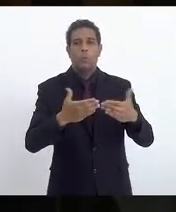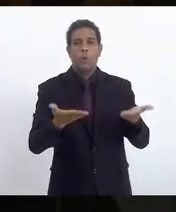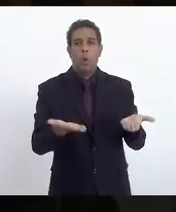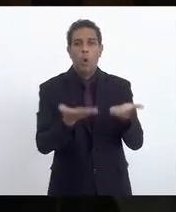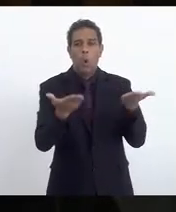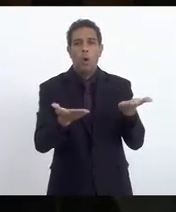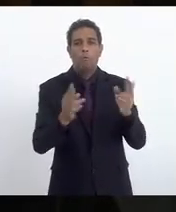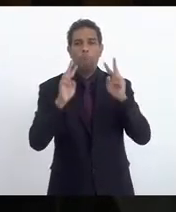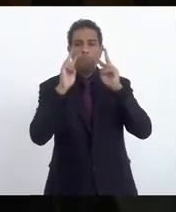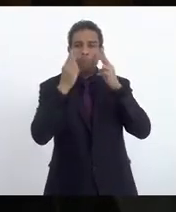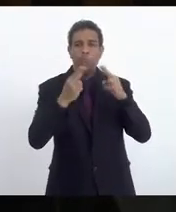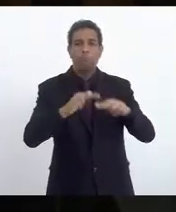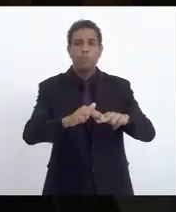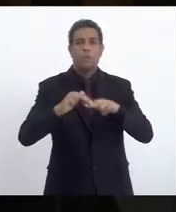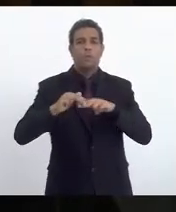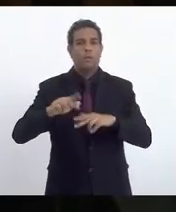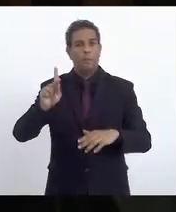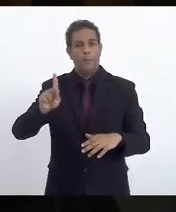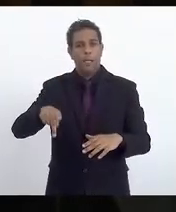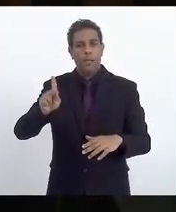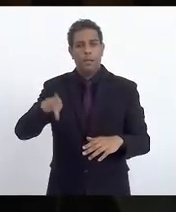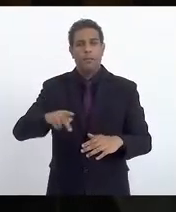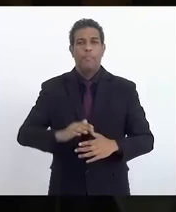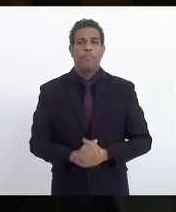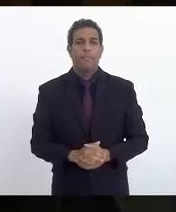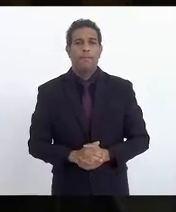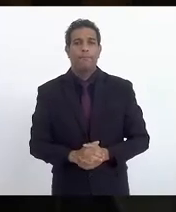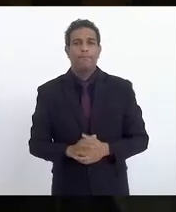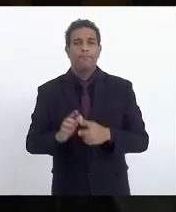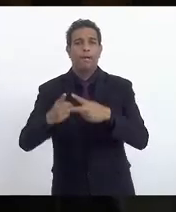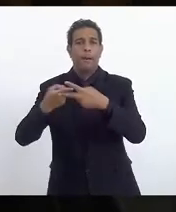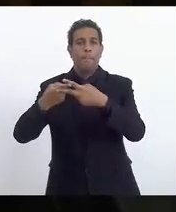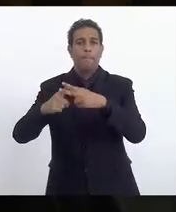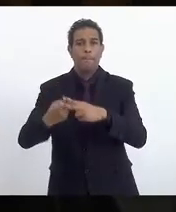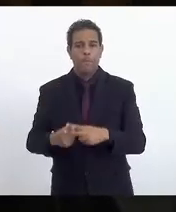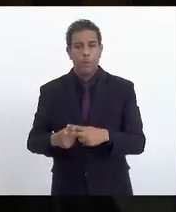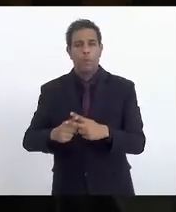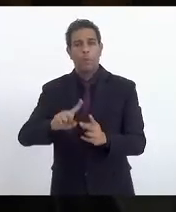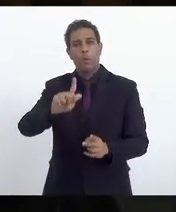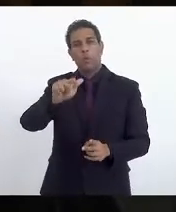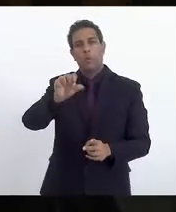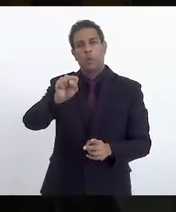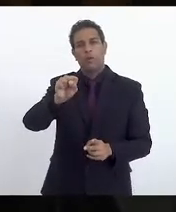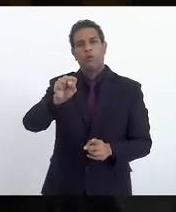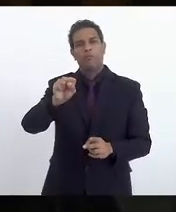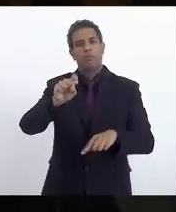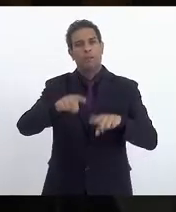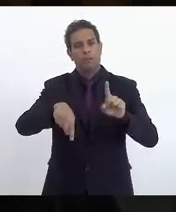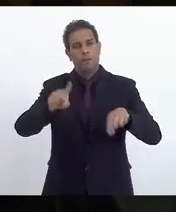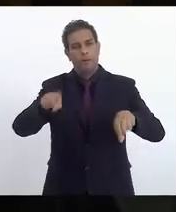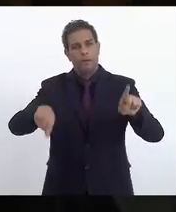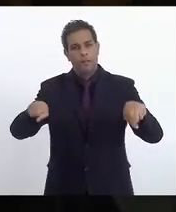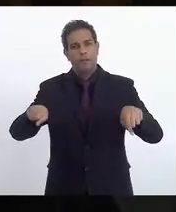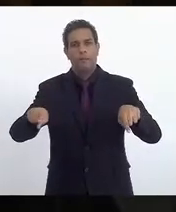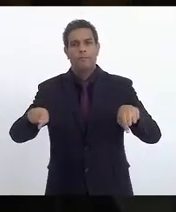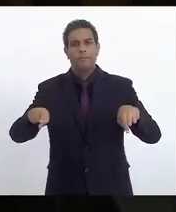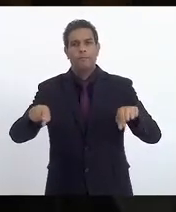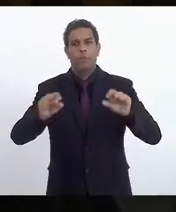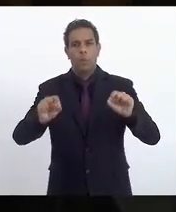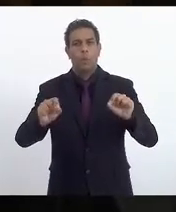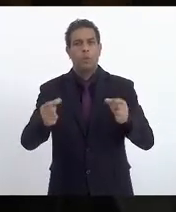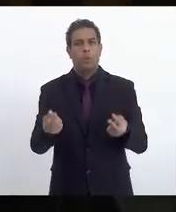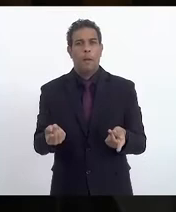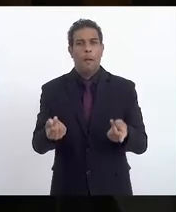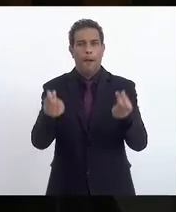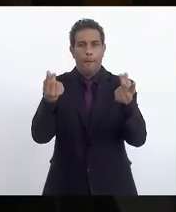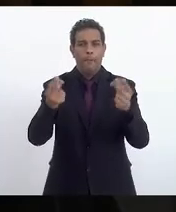via Petrobras que reajuste do gás pela variação do